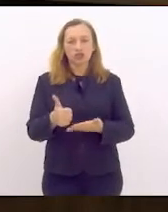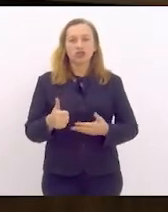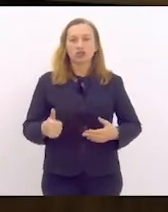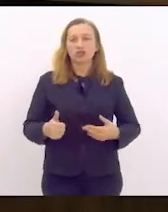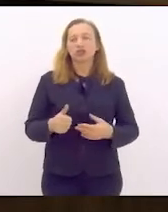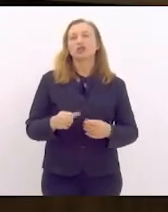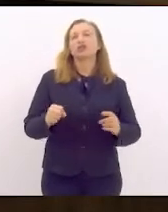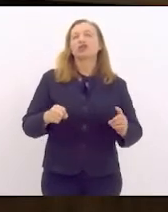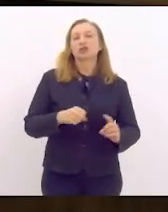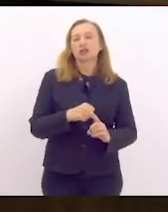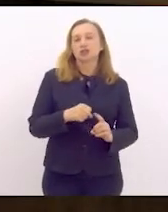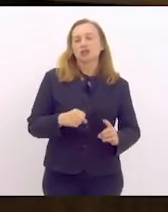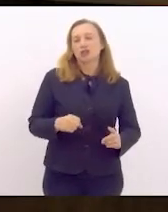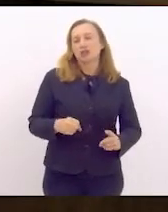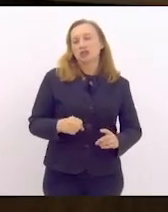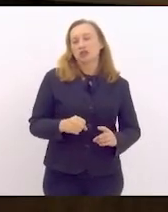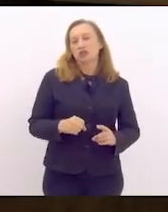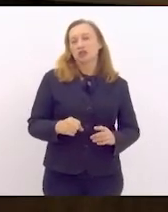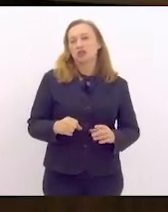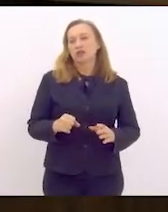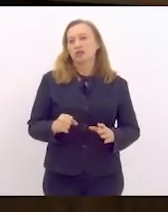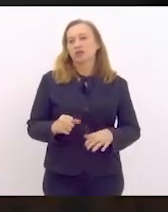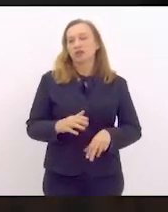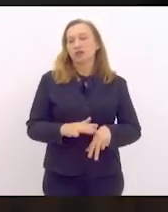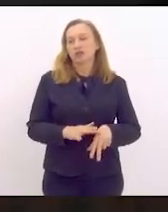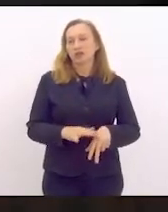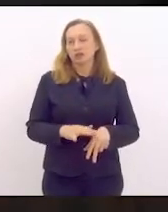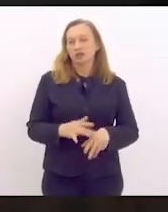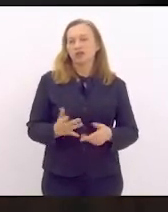de pacientes e usuários de saúde mental. Muito obrigado.